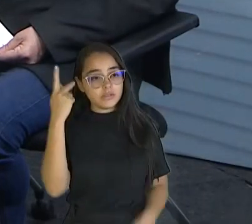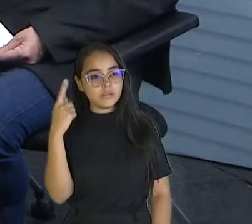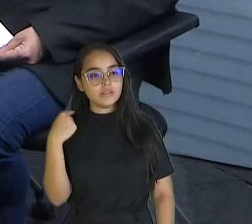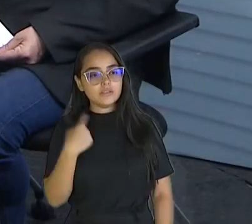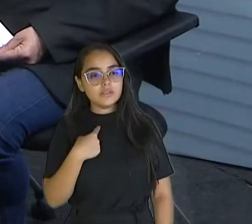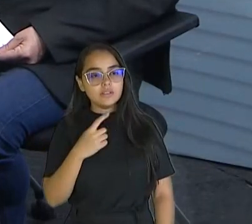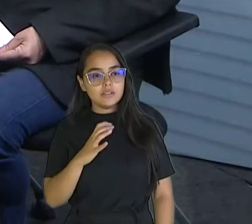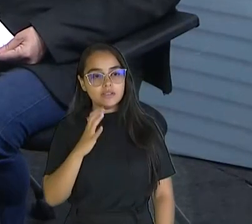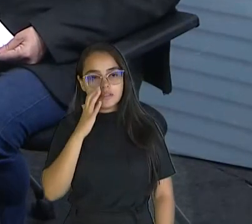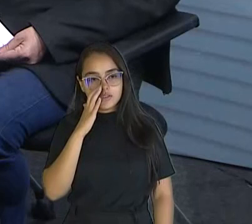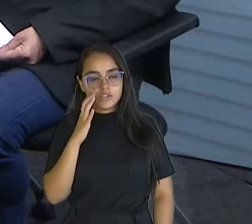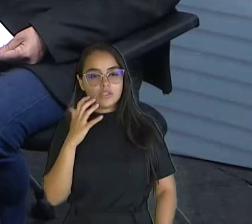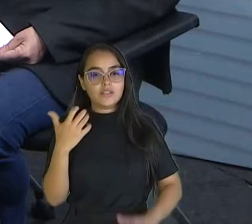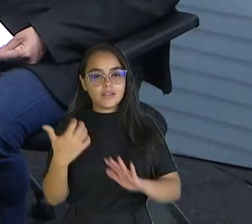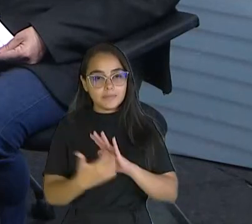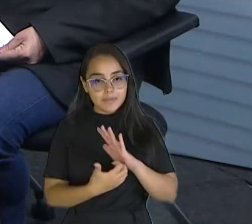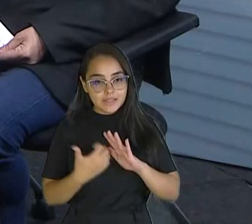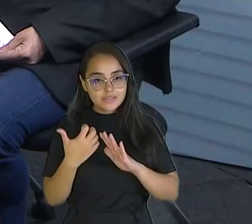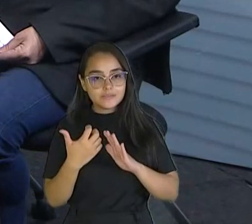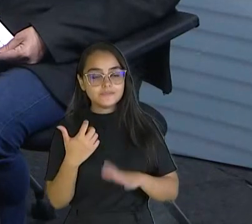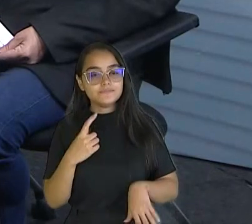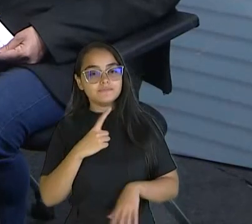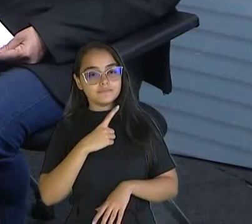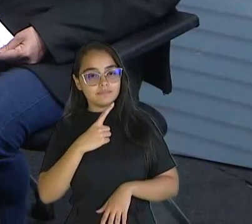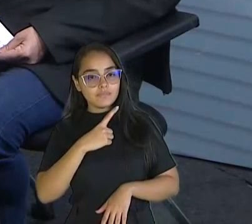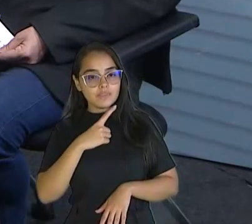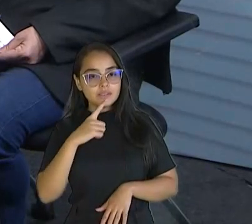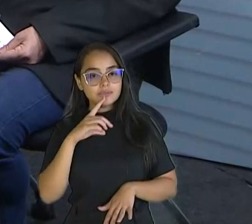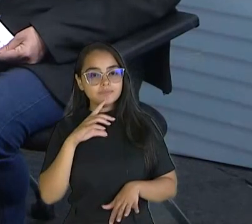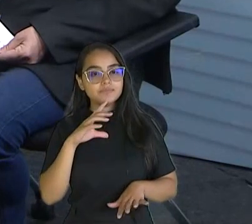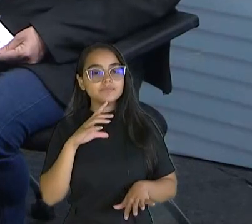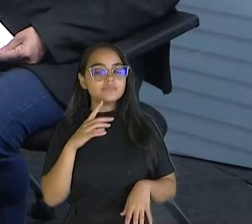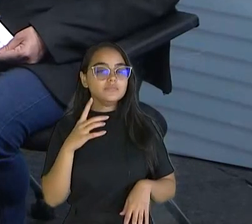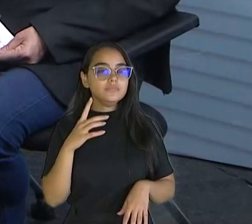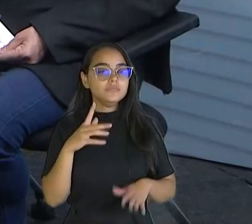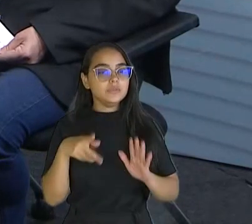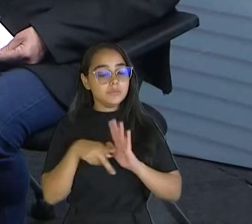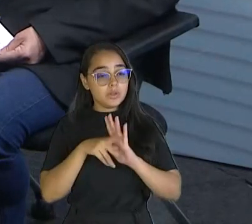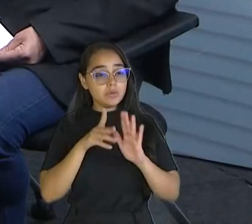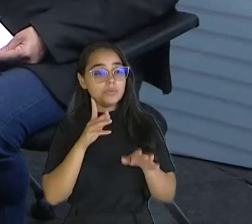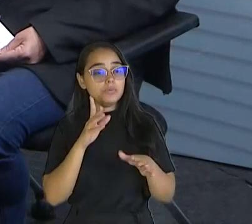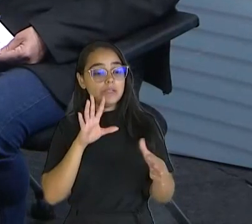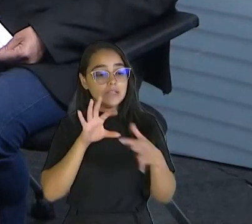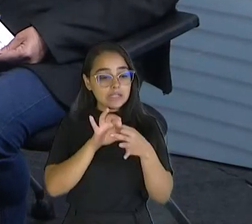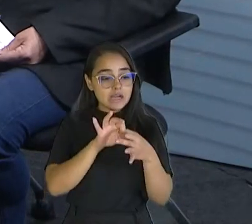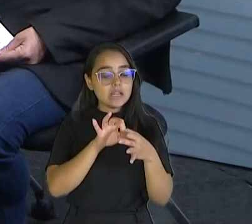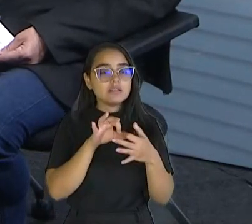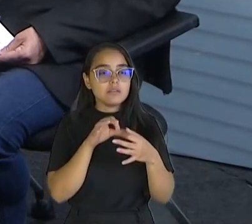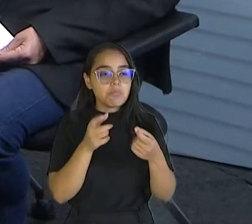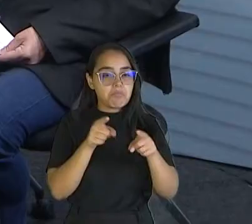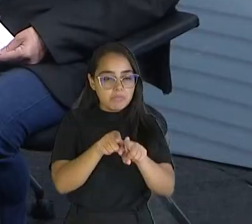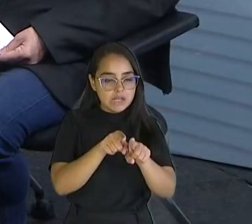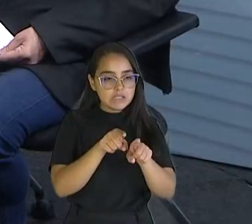de repente, empresário, etc., que tem alguma ligação direta ou indiretamente com a Casa do Estudante, por alguma questão,